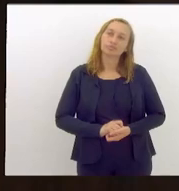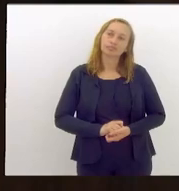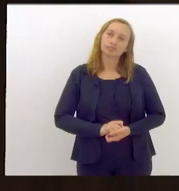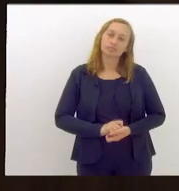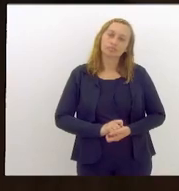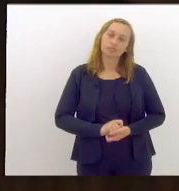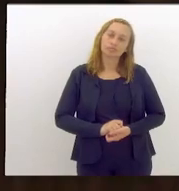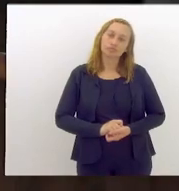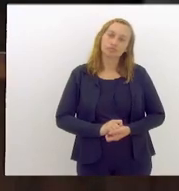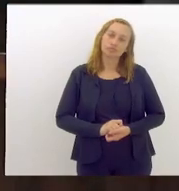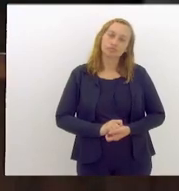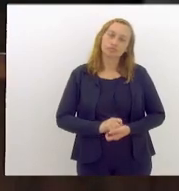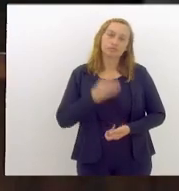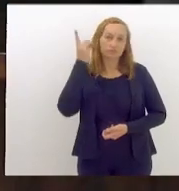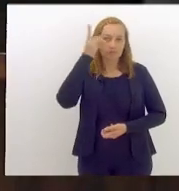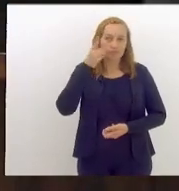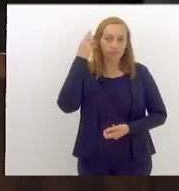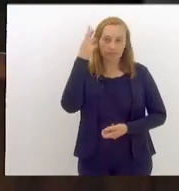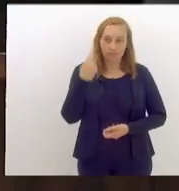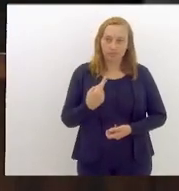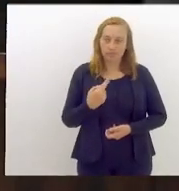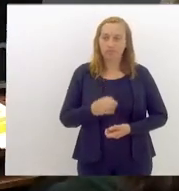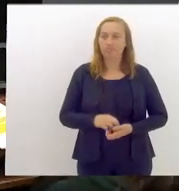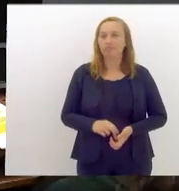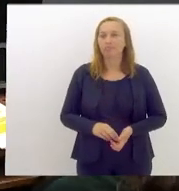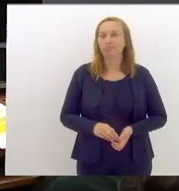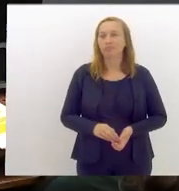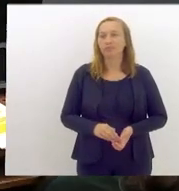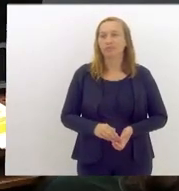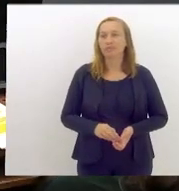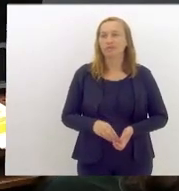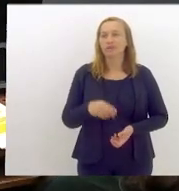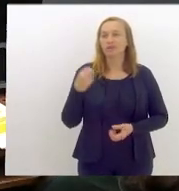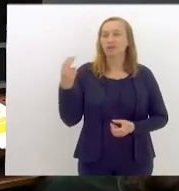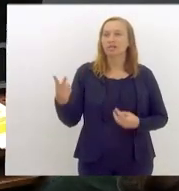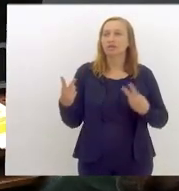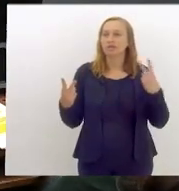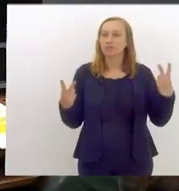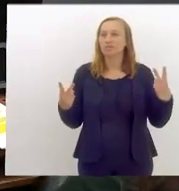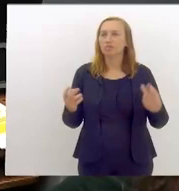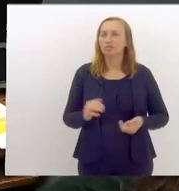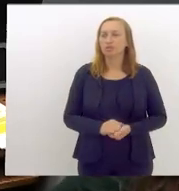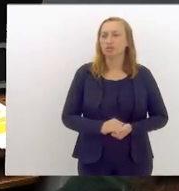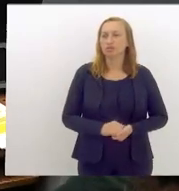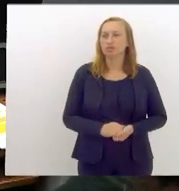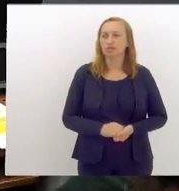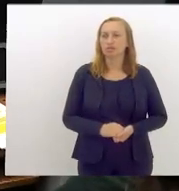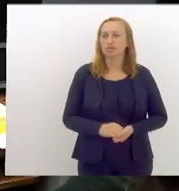deputada Renata Souza dois a dois